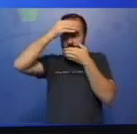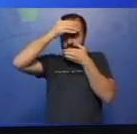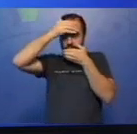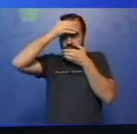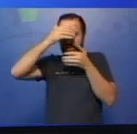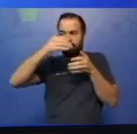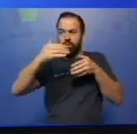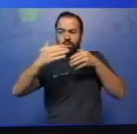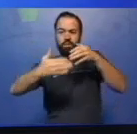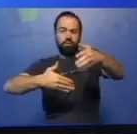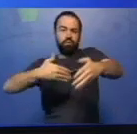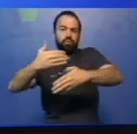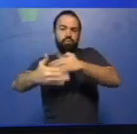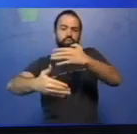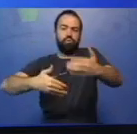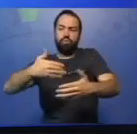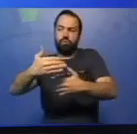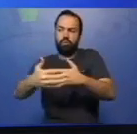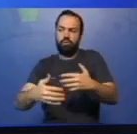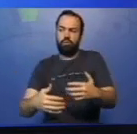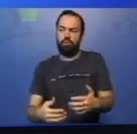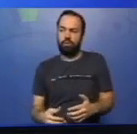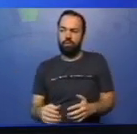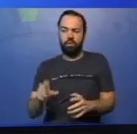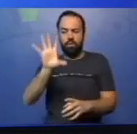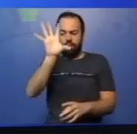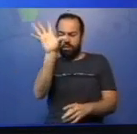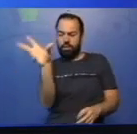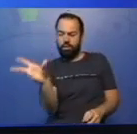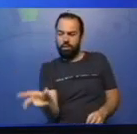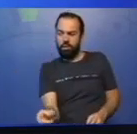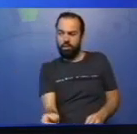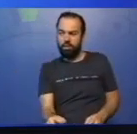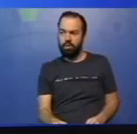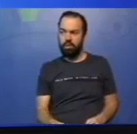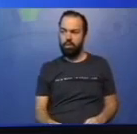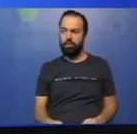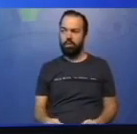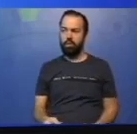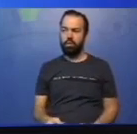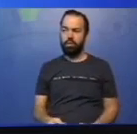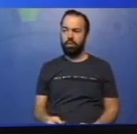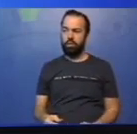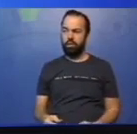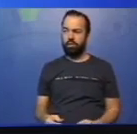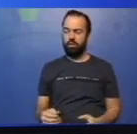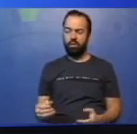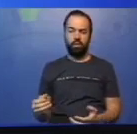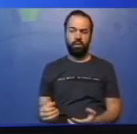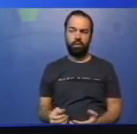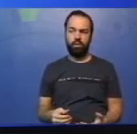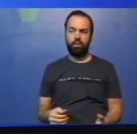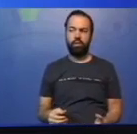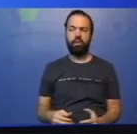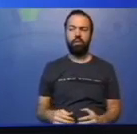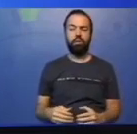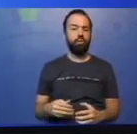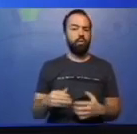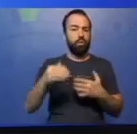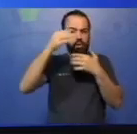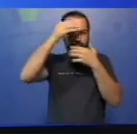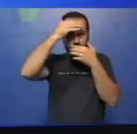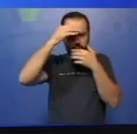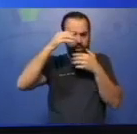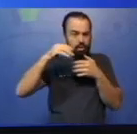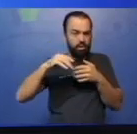o continente vem passando no século XX, e a modernização do campo. Isso promoveu o quê? O crescimento do